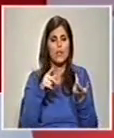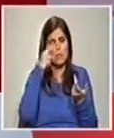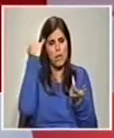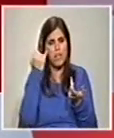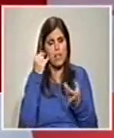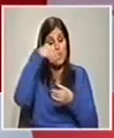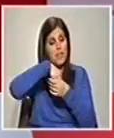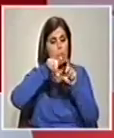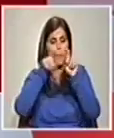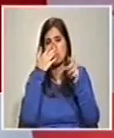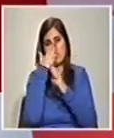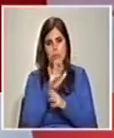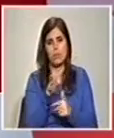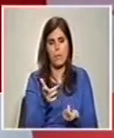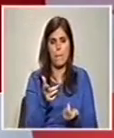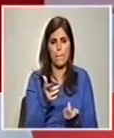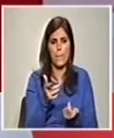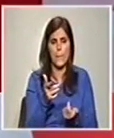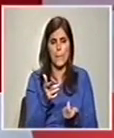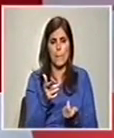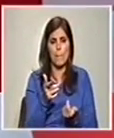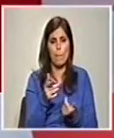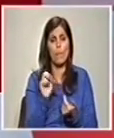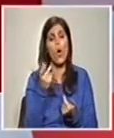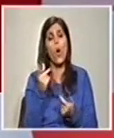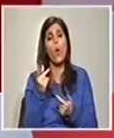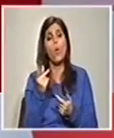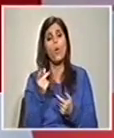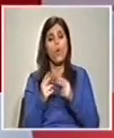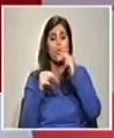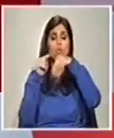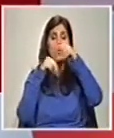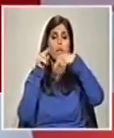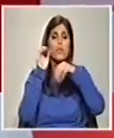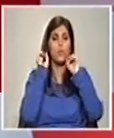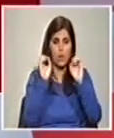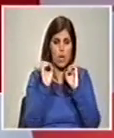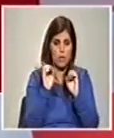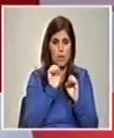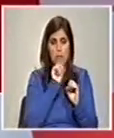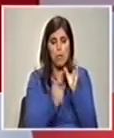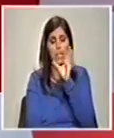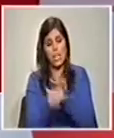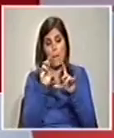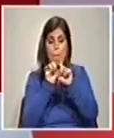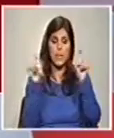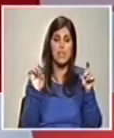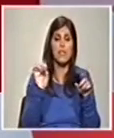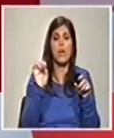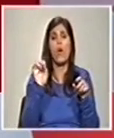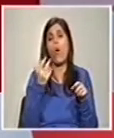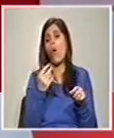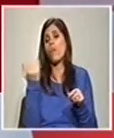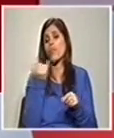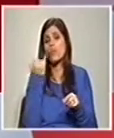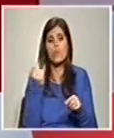empresa, por exemplo, um intraempreendedor, ou pode construir do zero. E aí cria uma organização que pode ser uma empresa também, pode ser uma organização social,